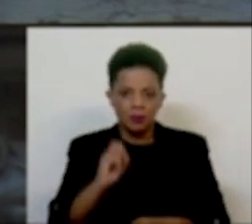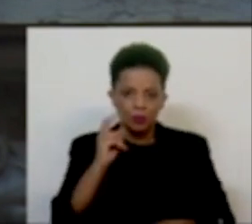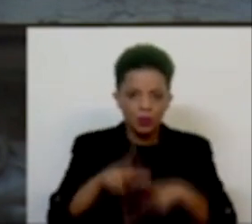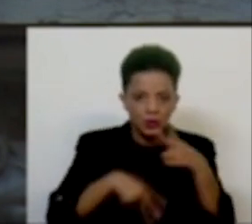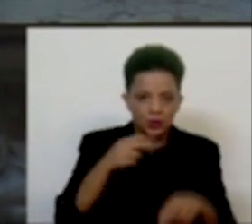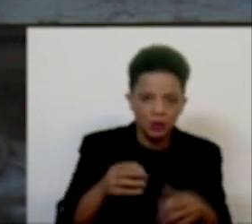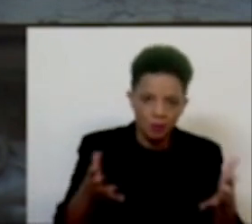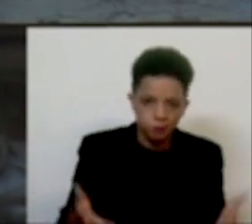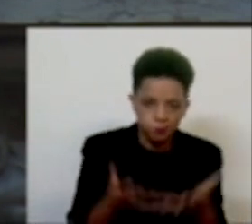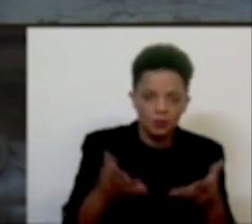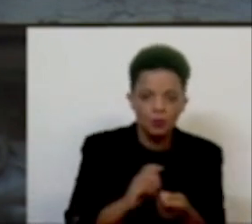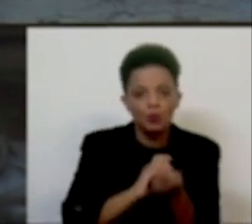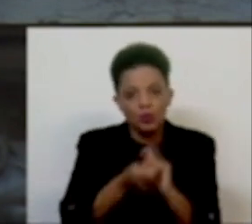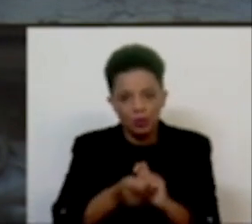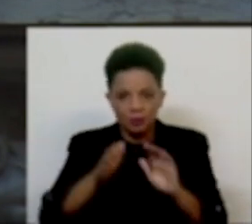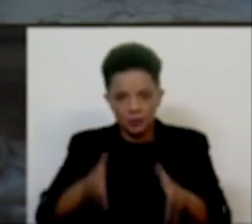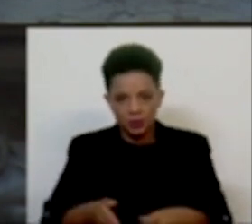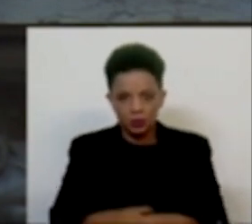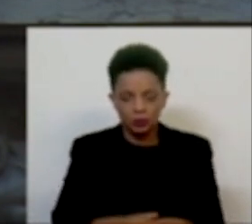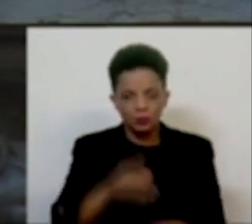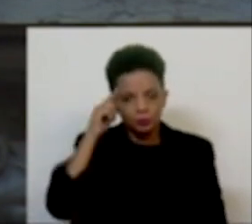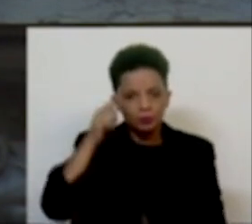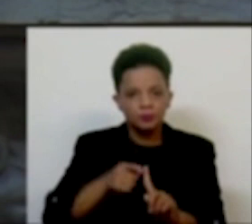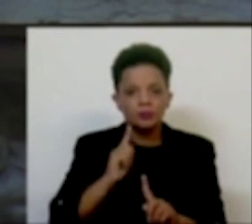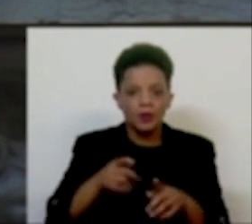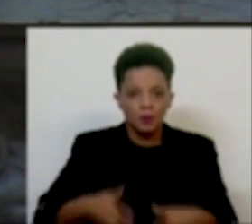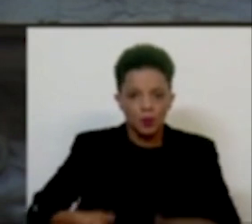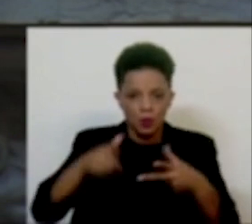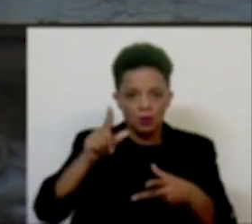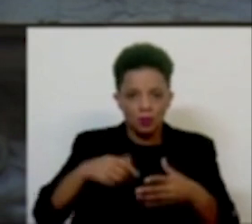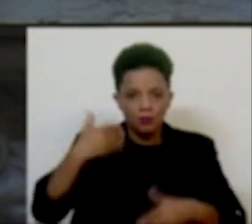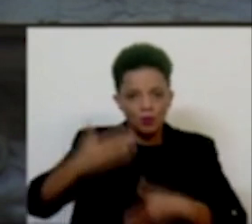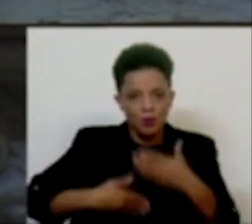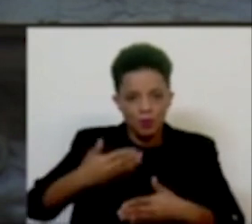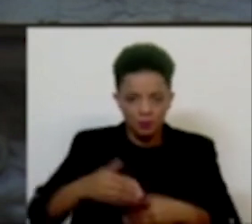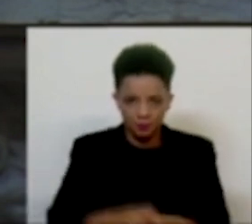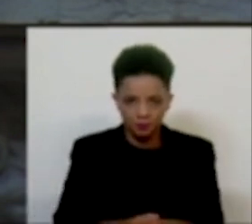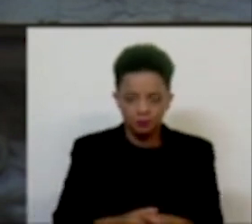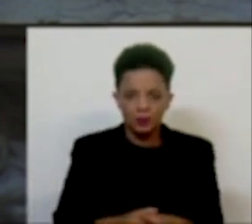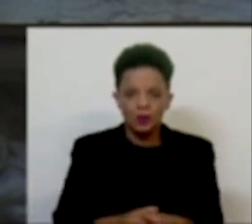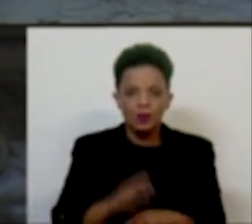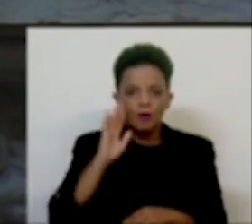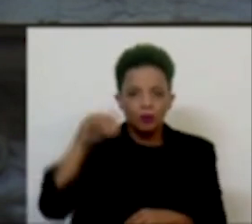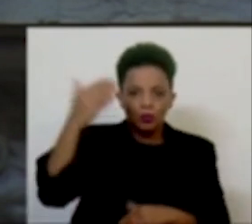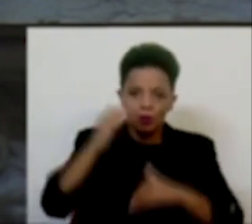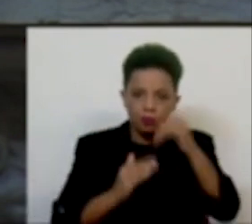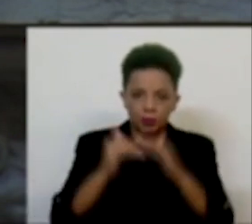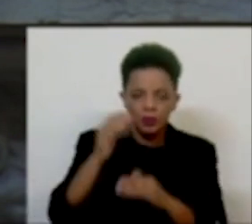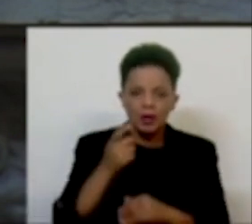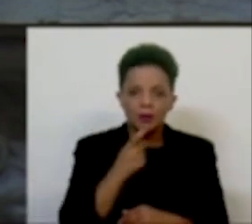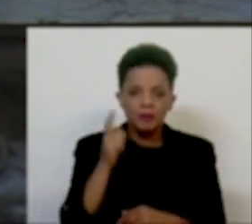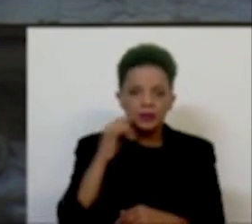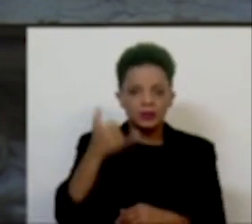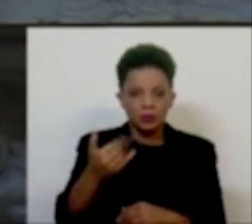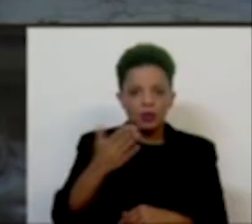modernizar, mudar o que for preciso para evoluir e para progredir, construindo o futuro que o 25 de Abril